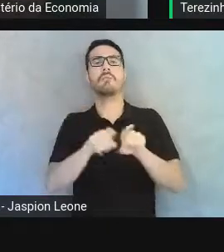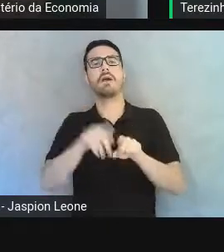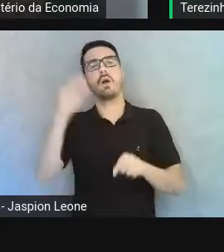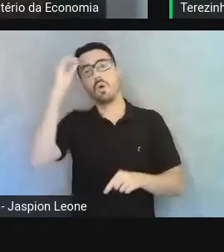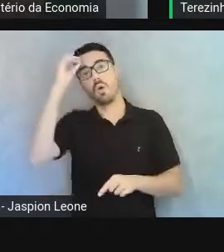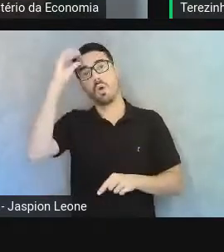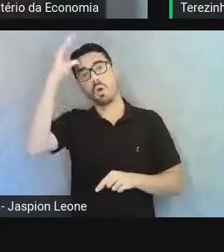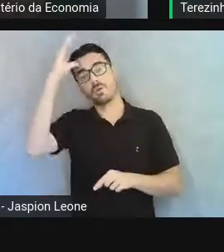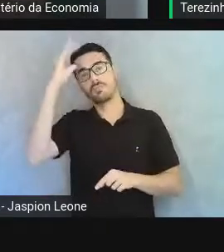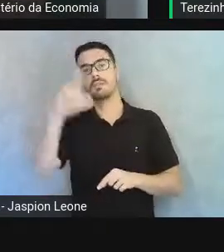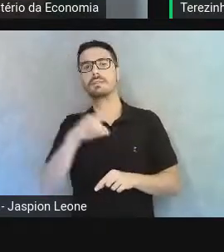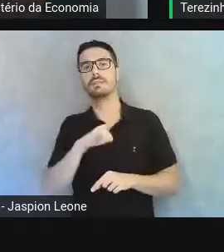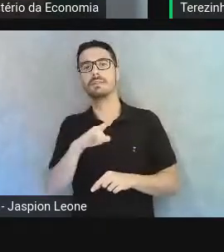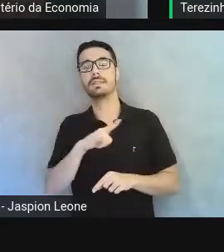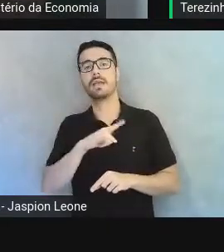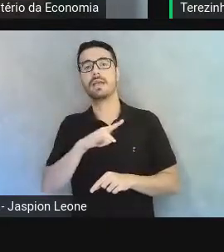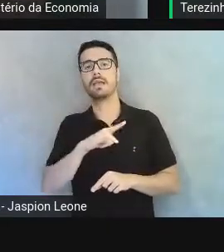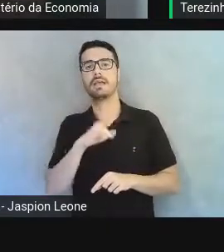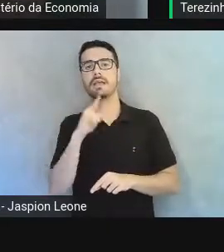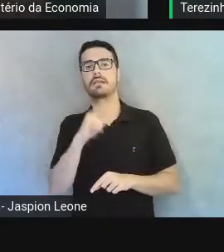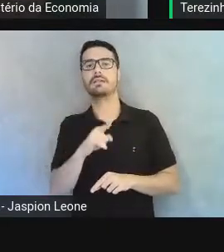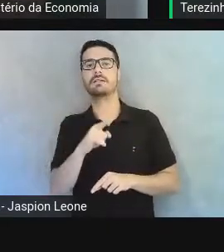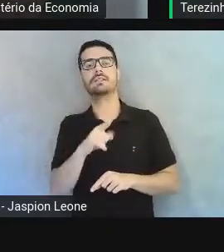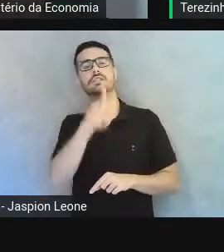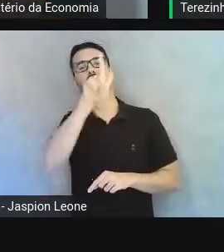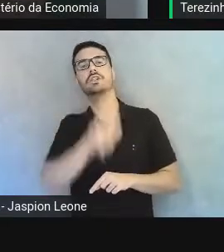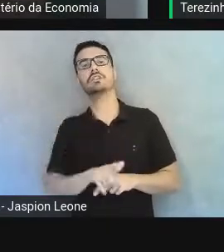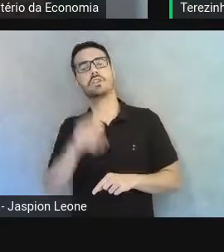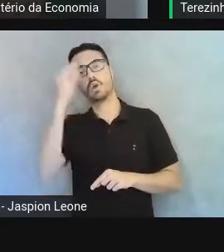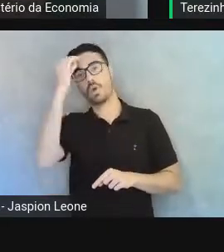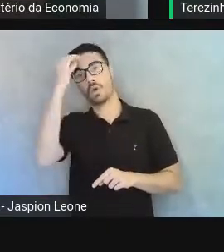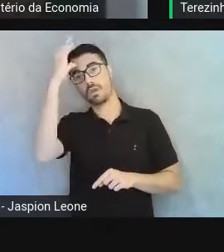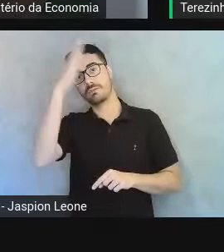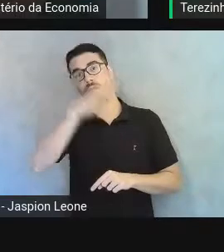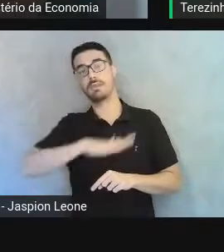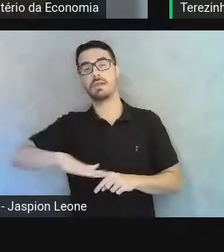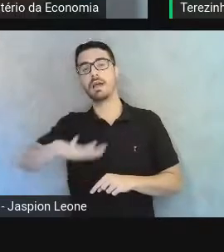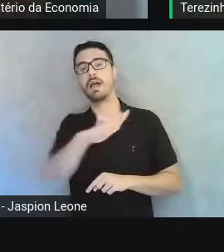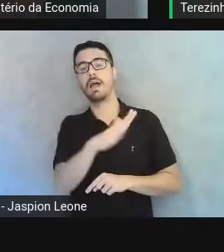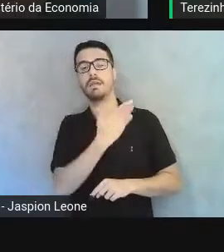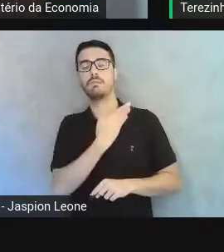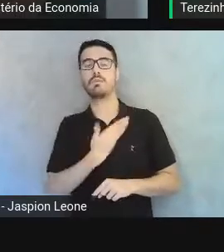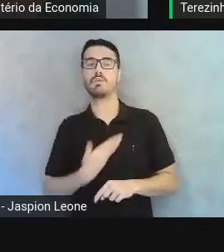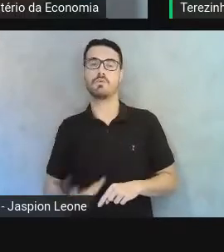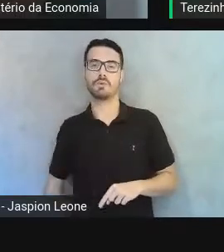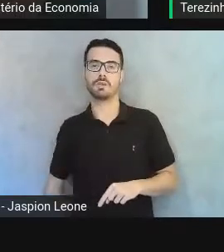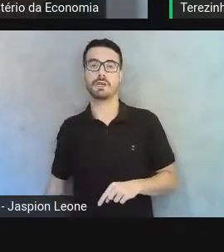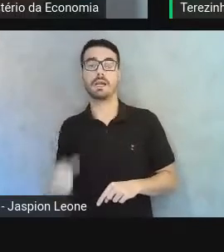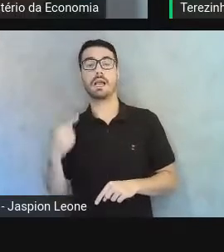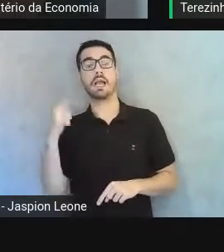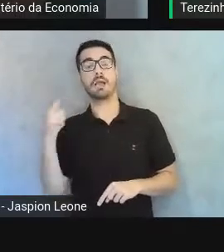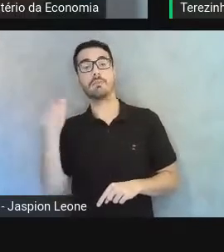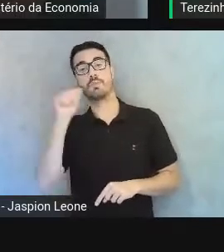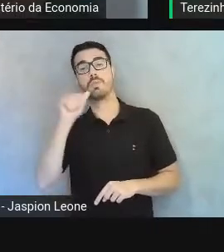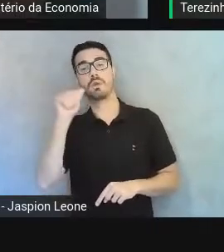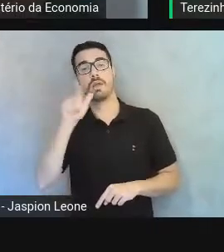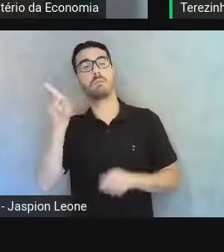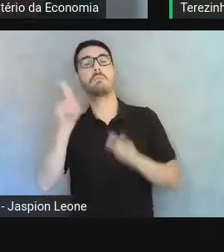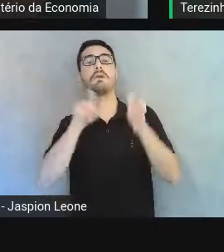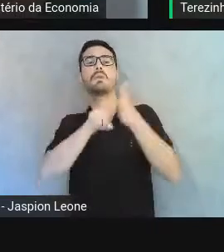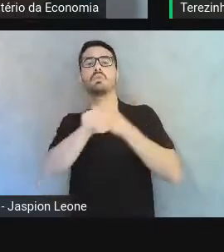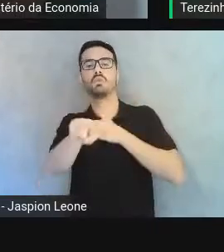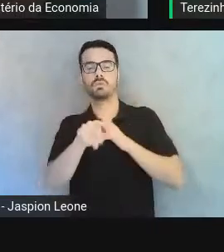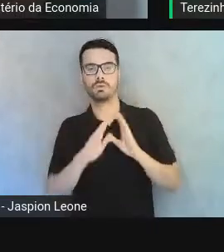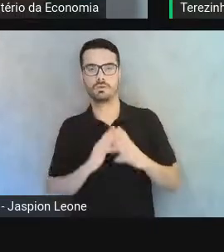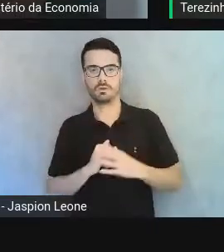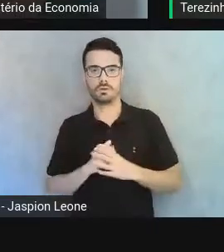haja uma real gestão do conhecimento no setor público. E então ela pergunta, por